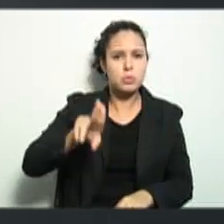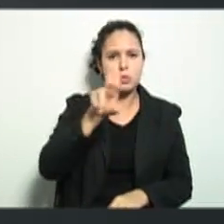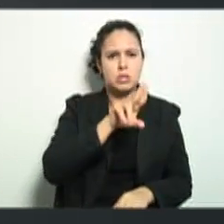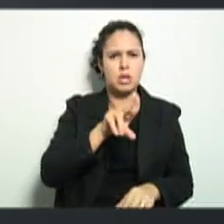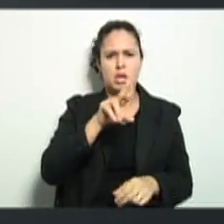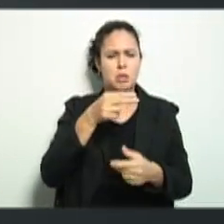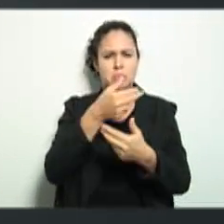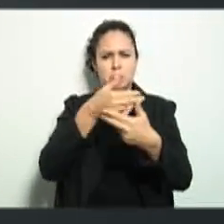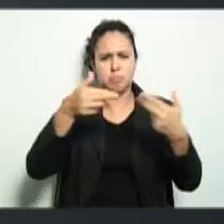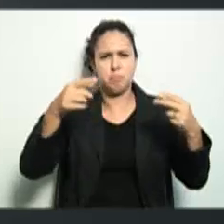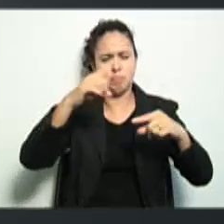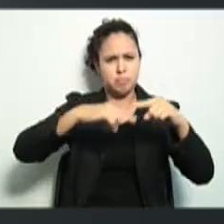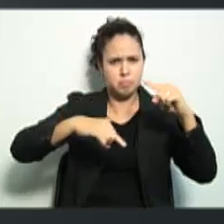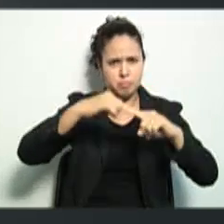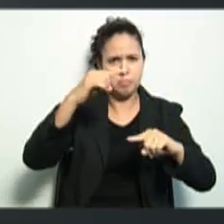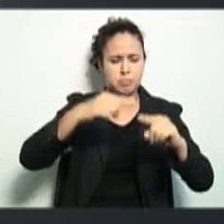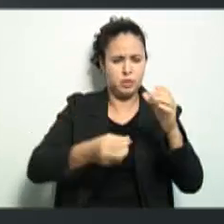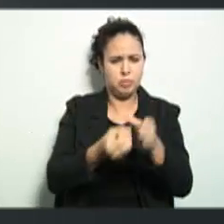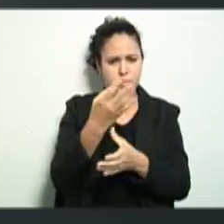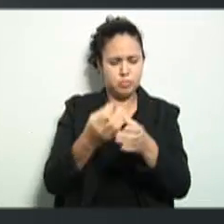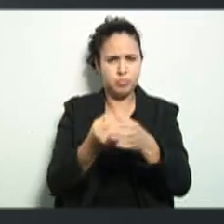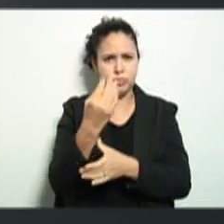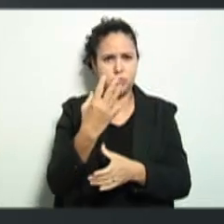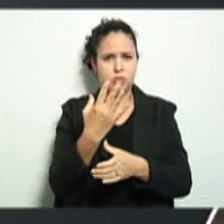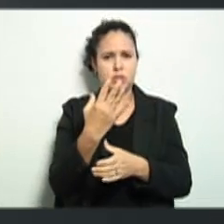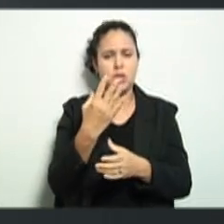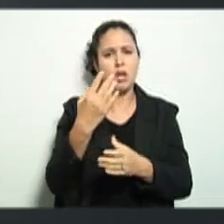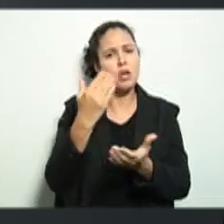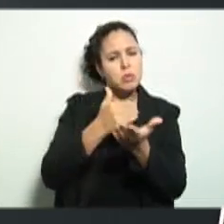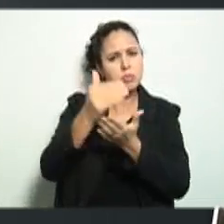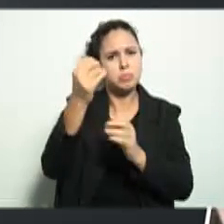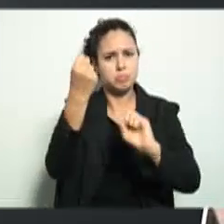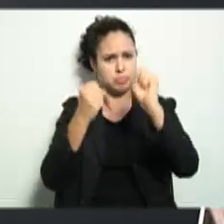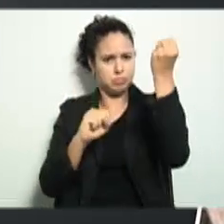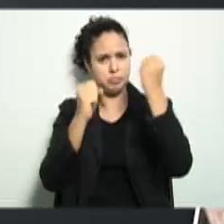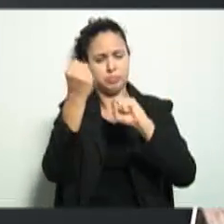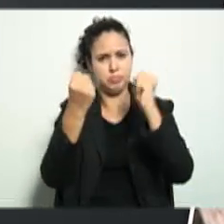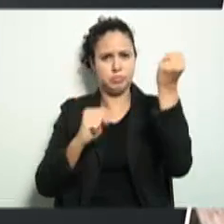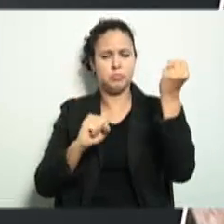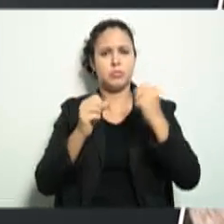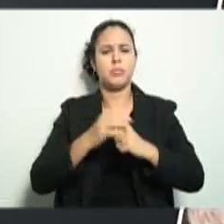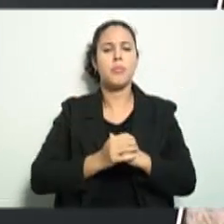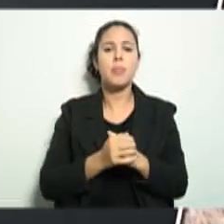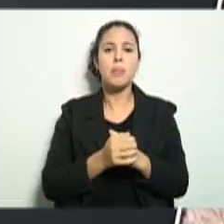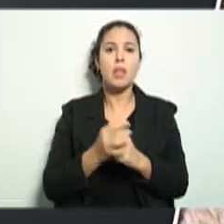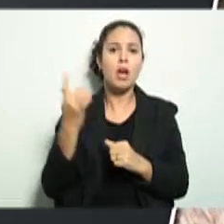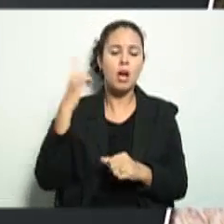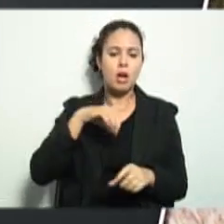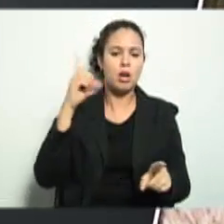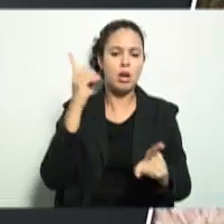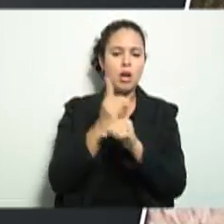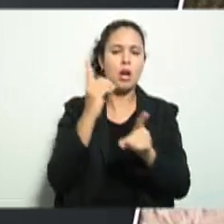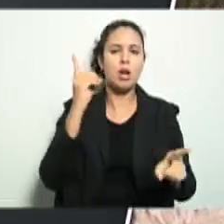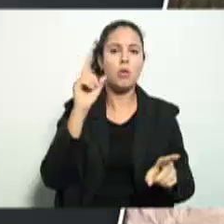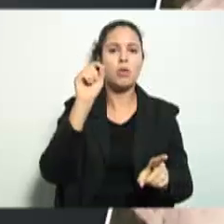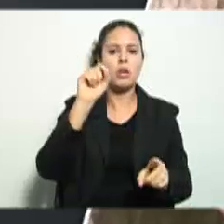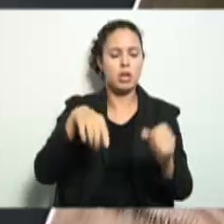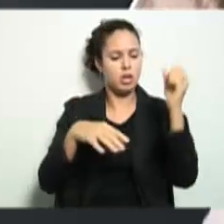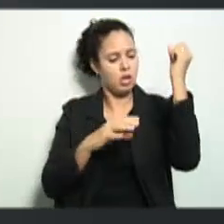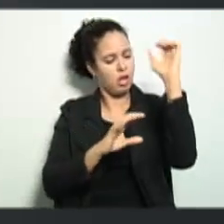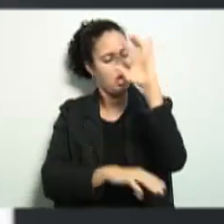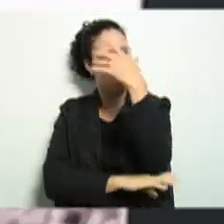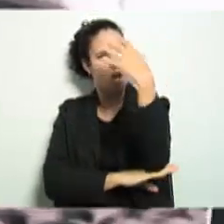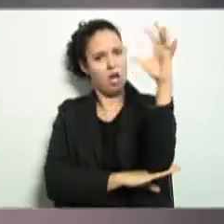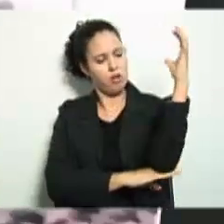em 1803, até que Charles Goodyear descobriu o processo de vulcanização do líquido que saía desta